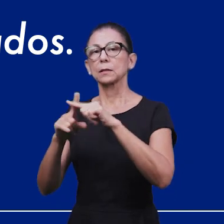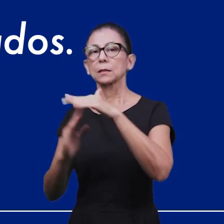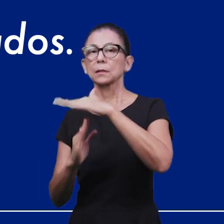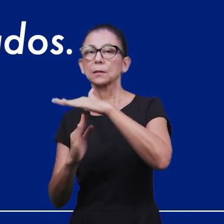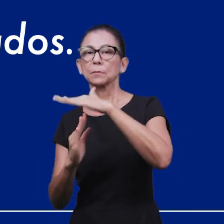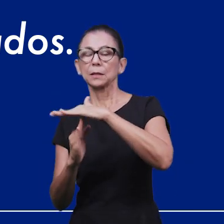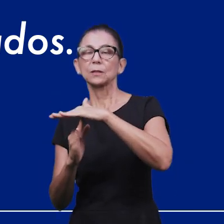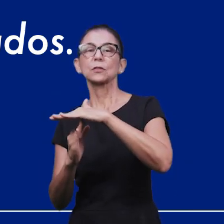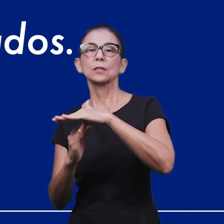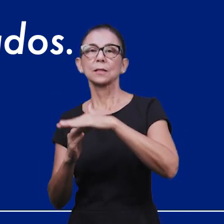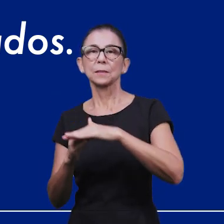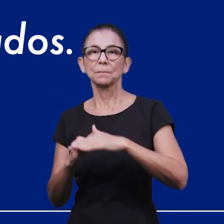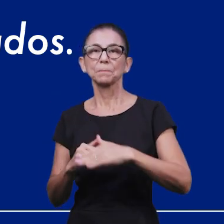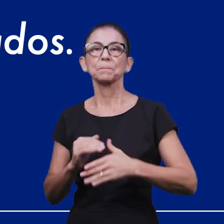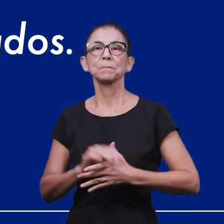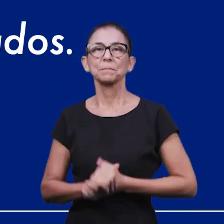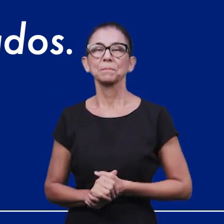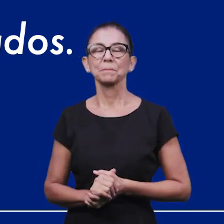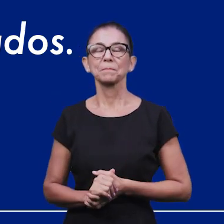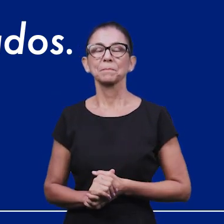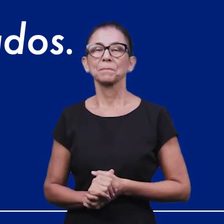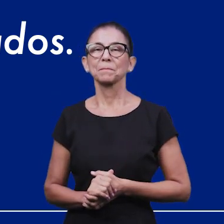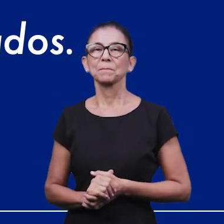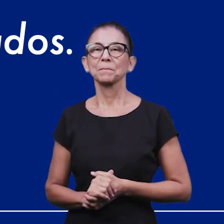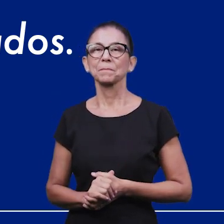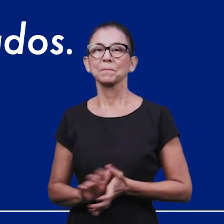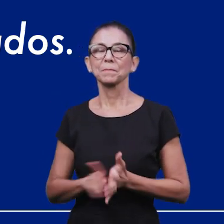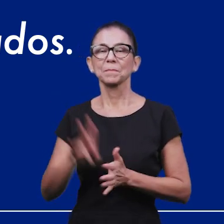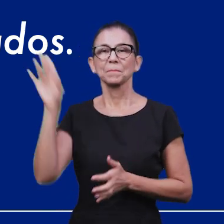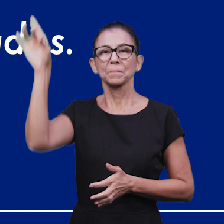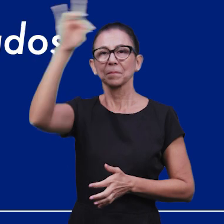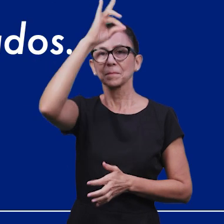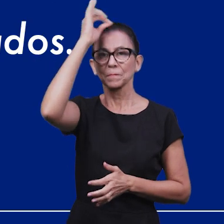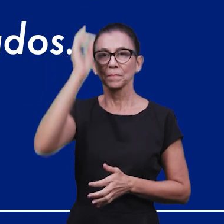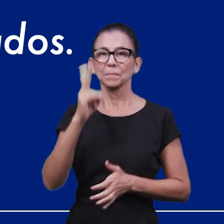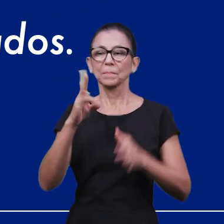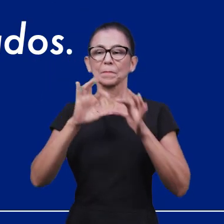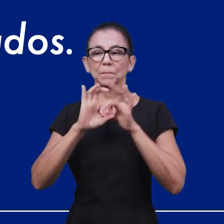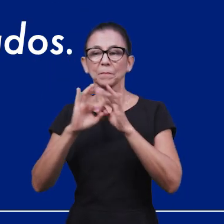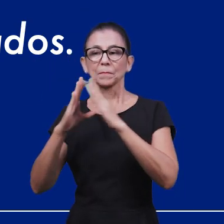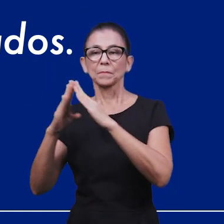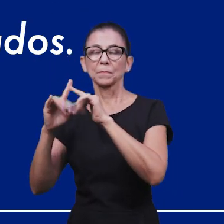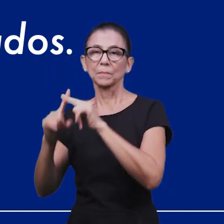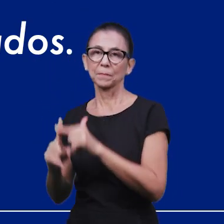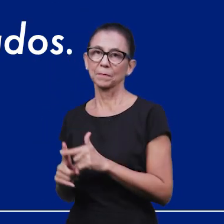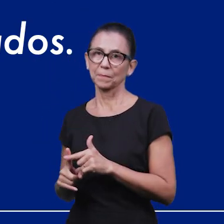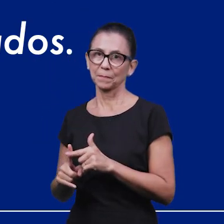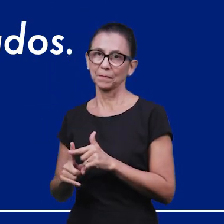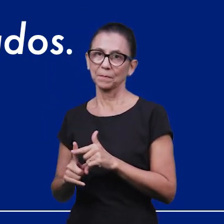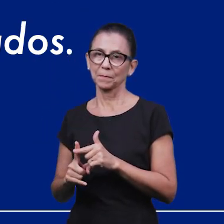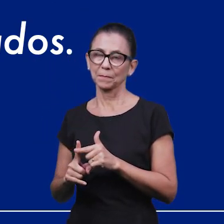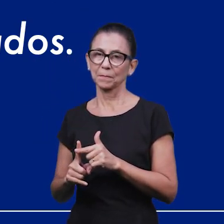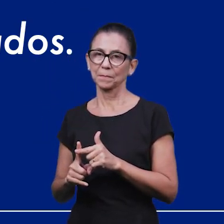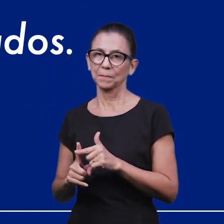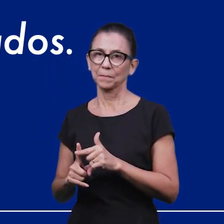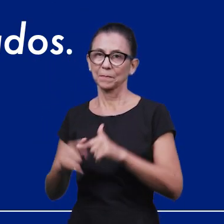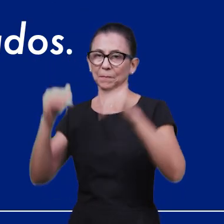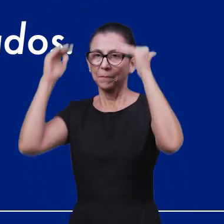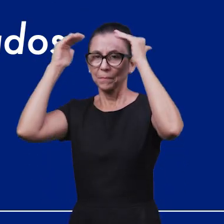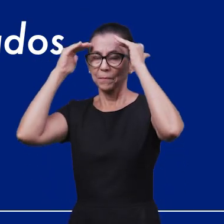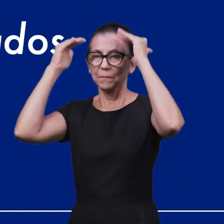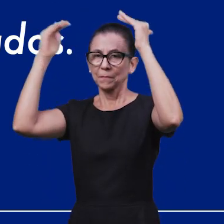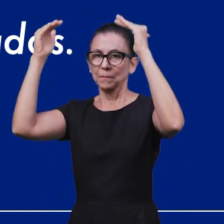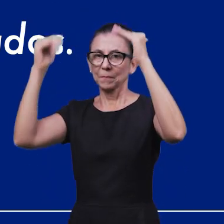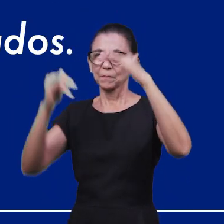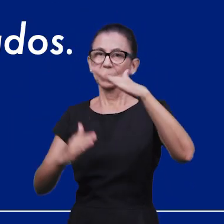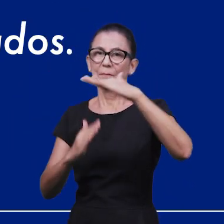pelo Espírito Santo, que é ficar na presença do Senhor, na comunhão do corpo, enquanto estivermos em obediência aos limites